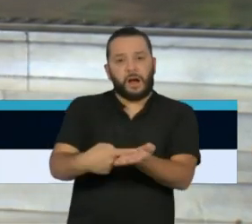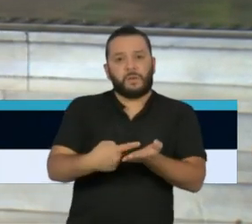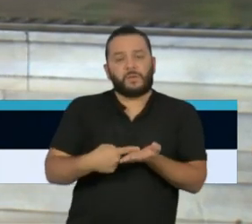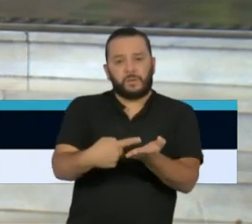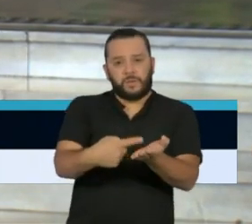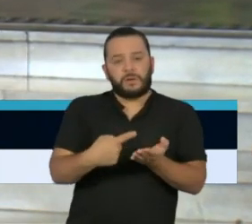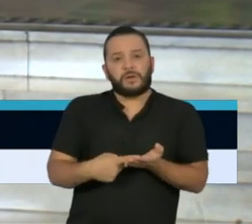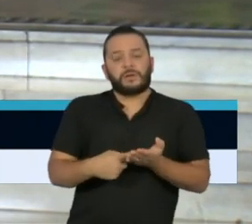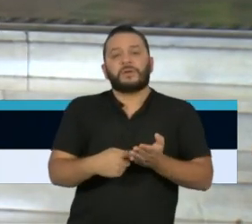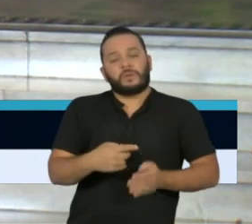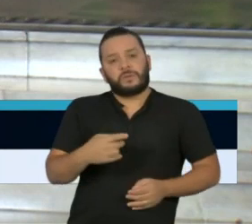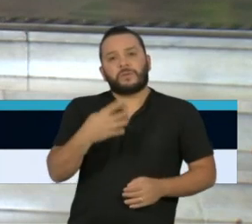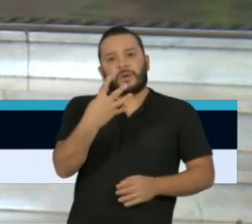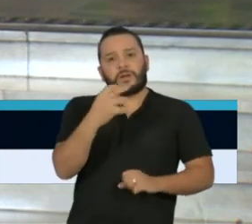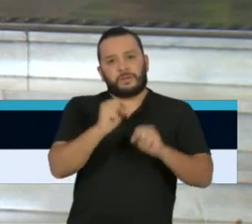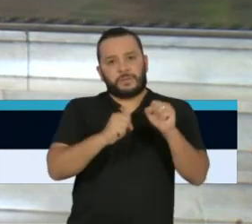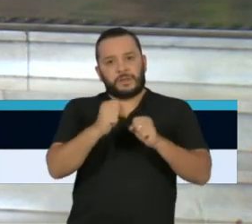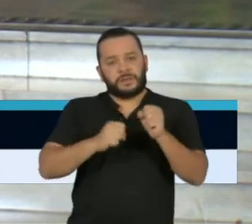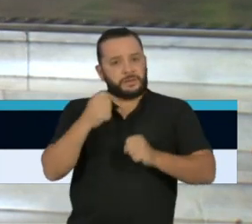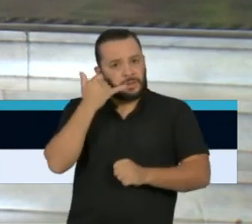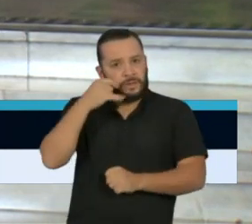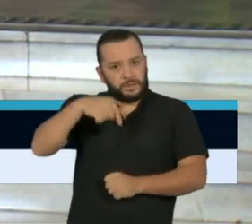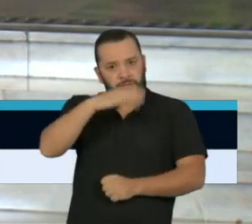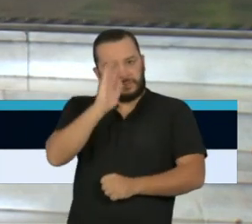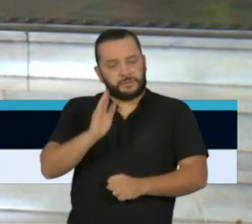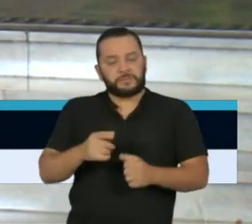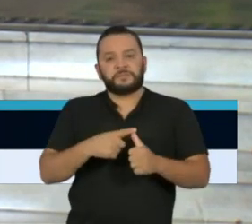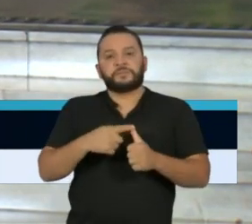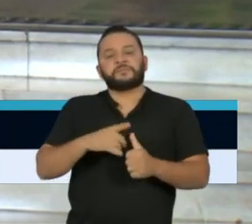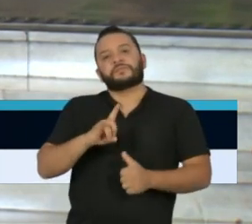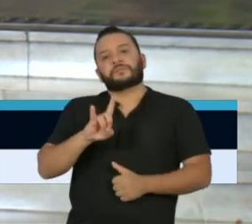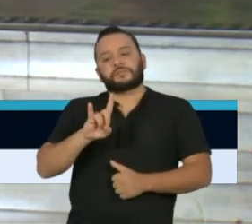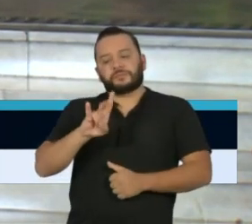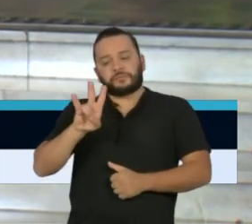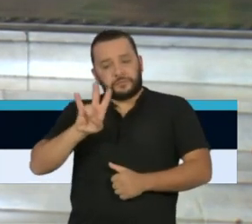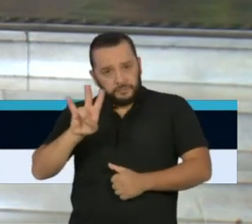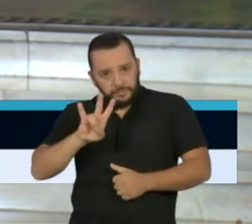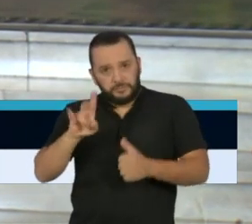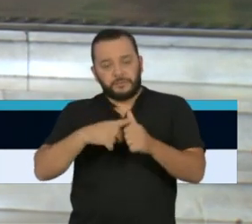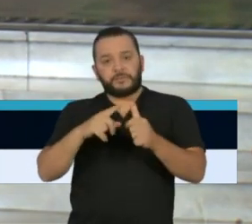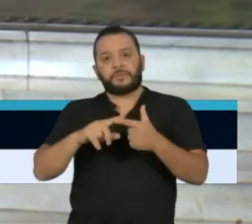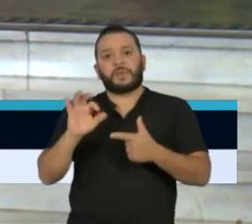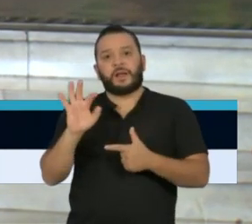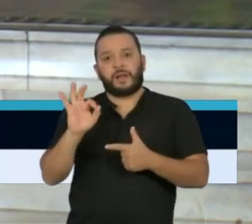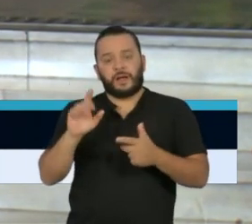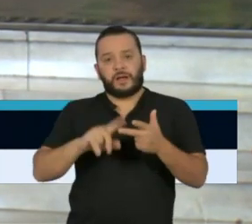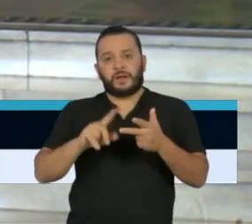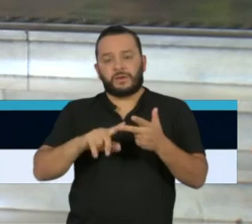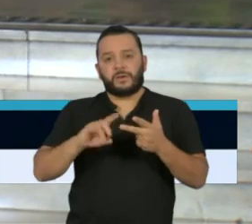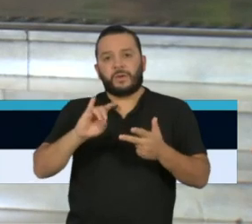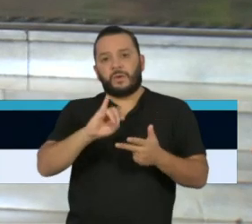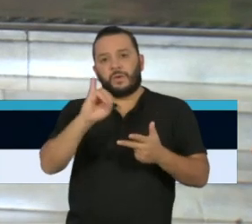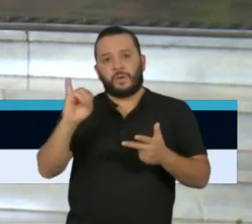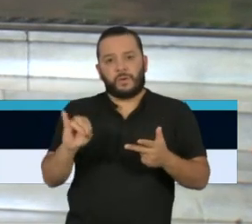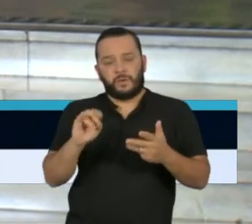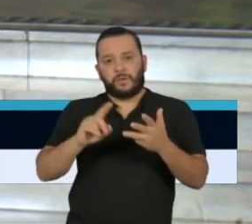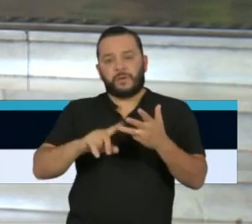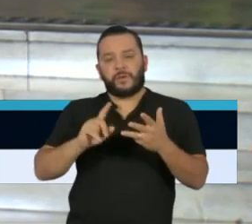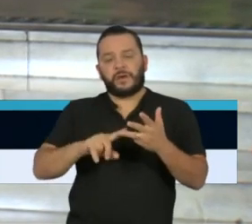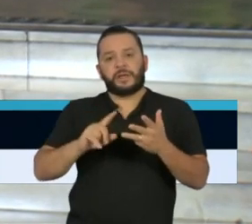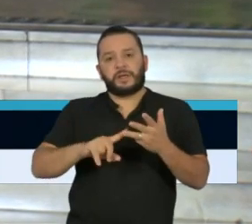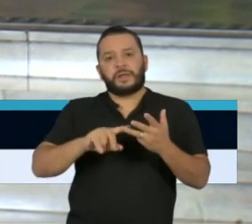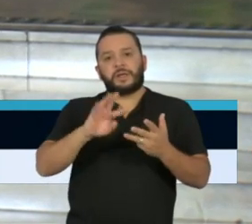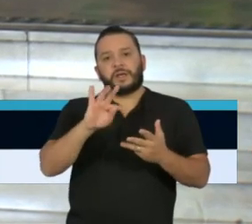operadoras de telefonia celular no Brasil, a Vivo, a Claro, a Oi e a TIM. E as 4 operadoras vão